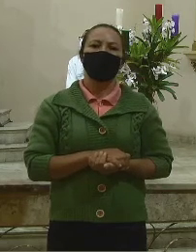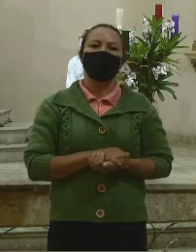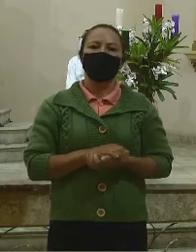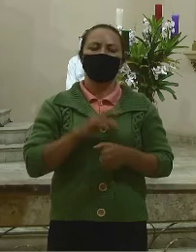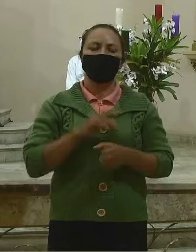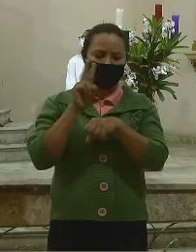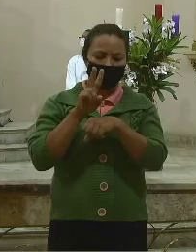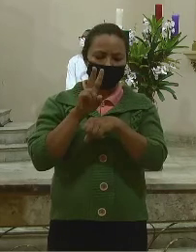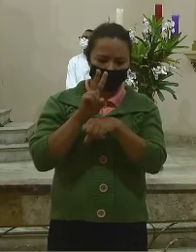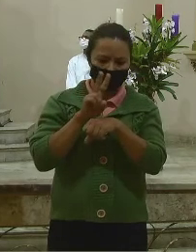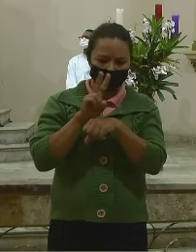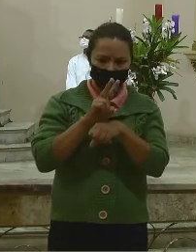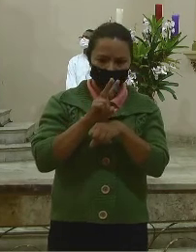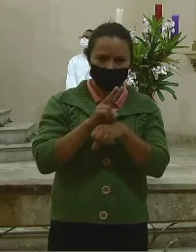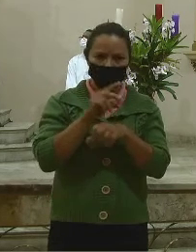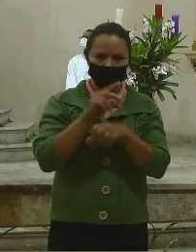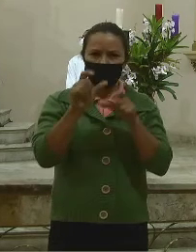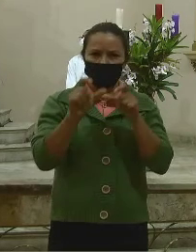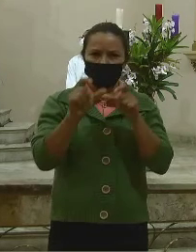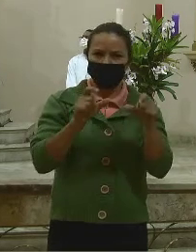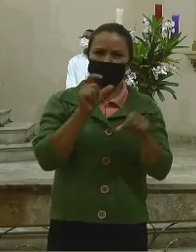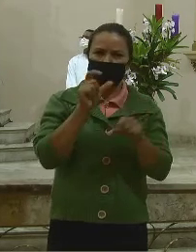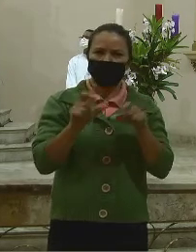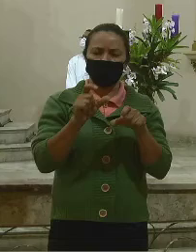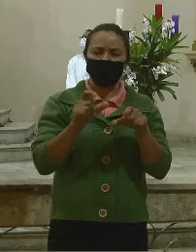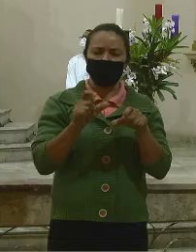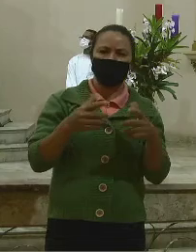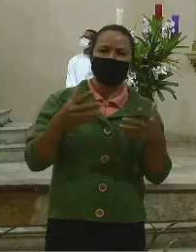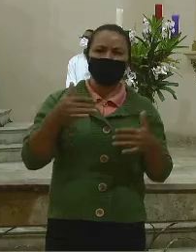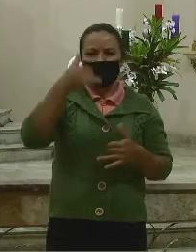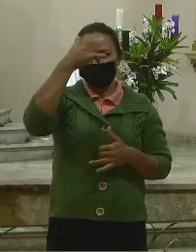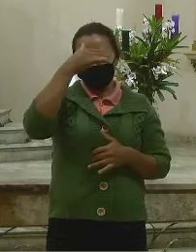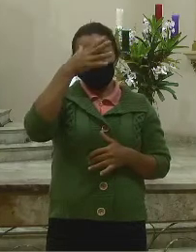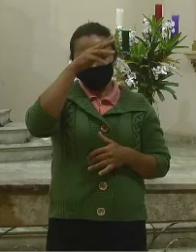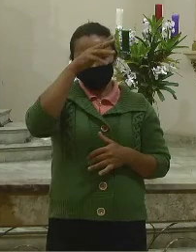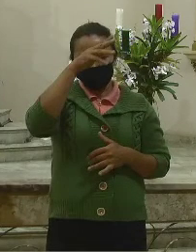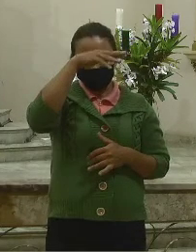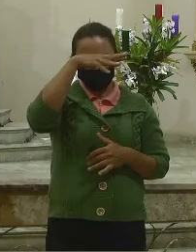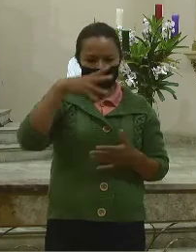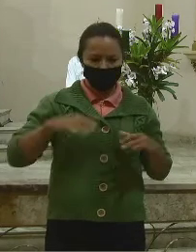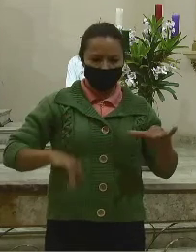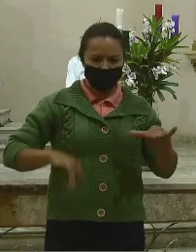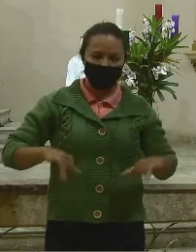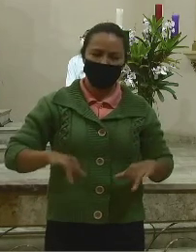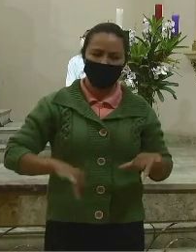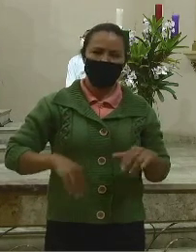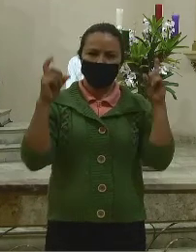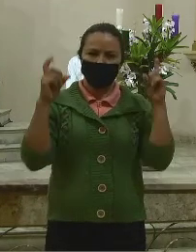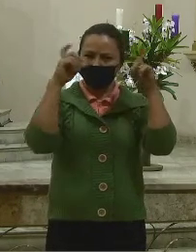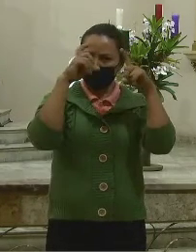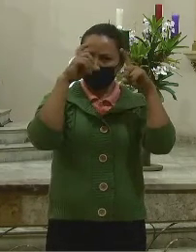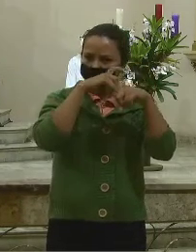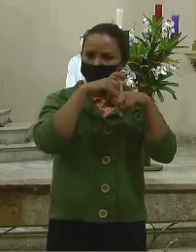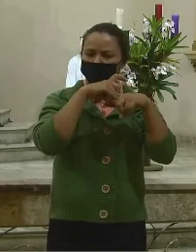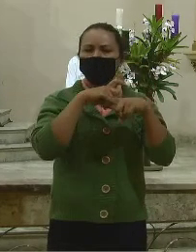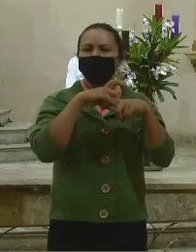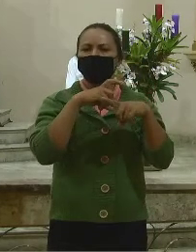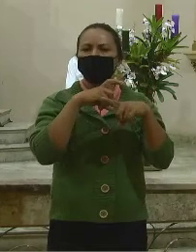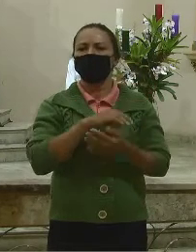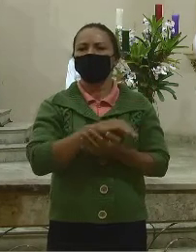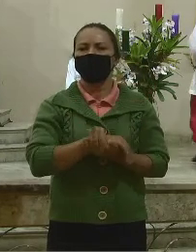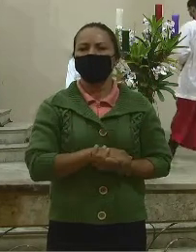primeiro os que estão mais gravemente feridos. Quem teve escoriações apenas, pode esperar um